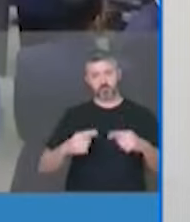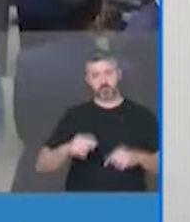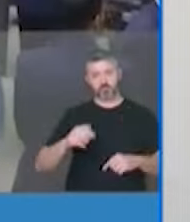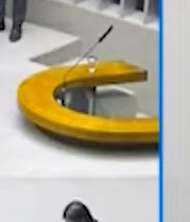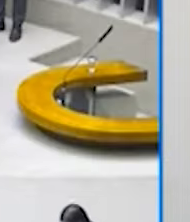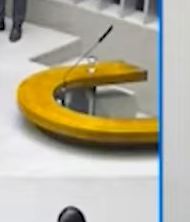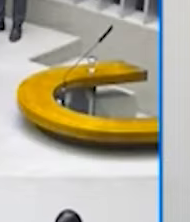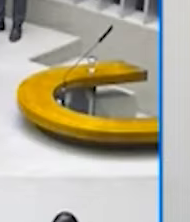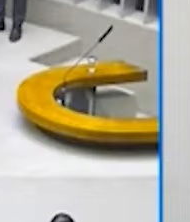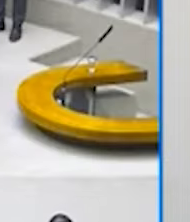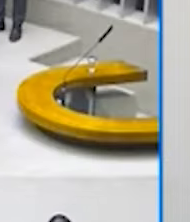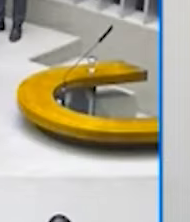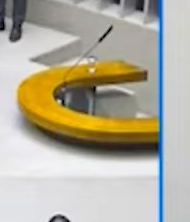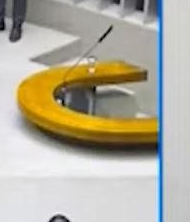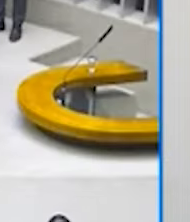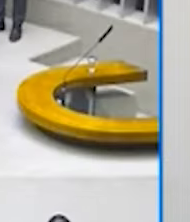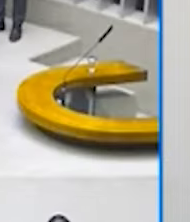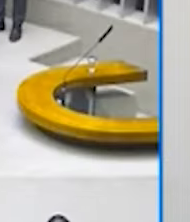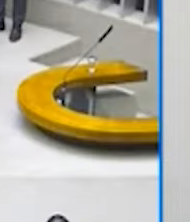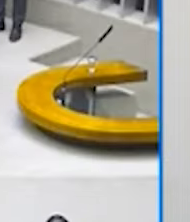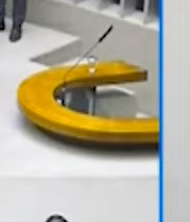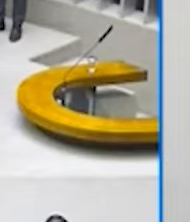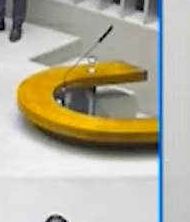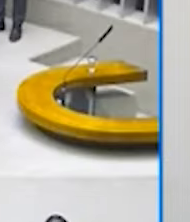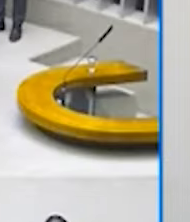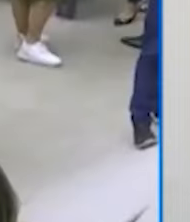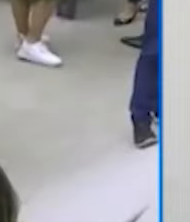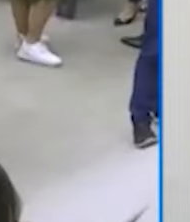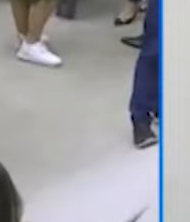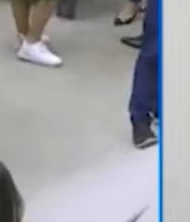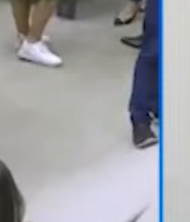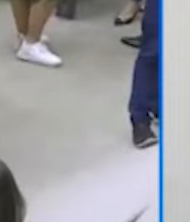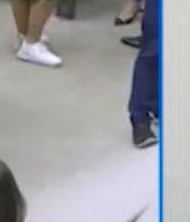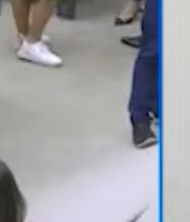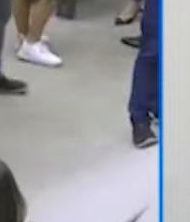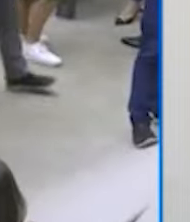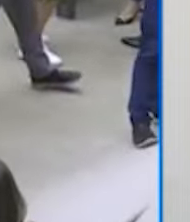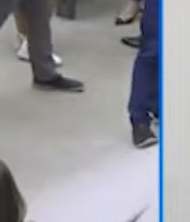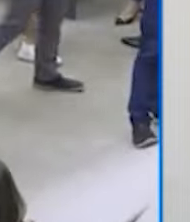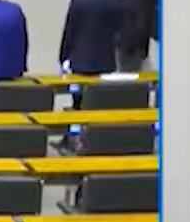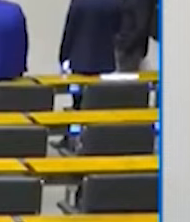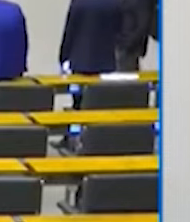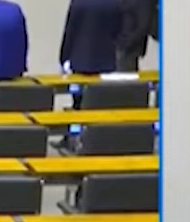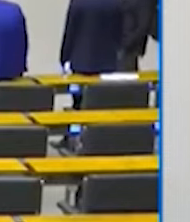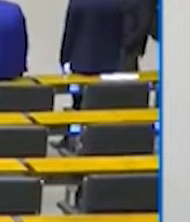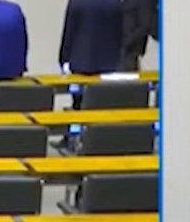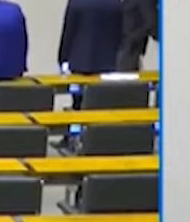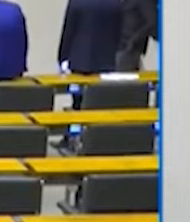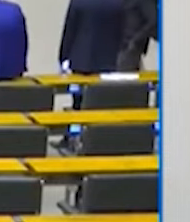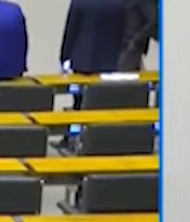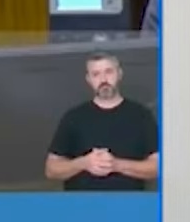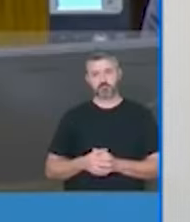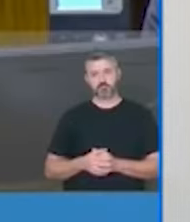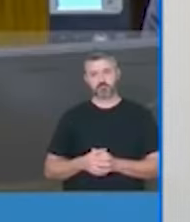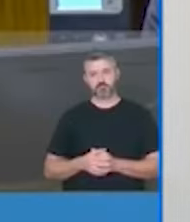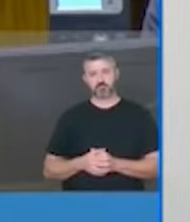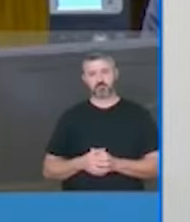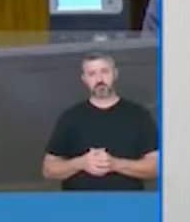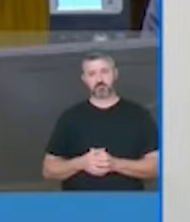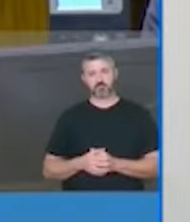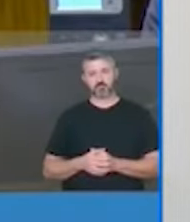nosso ver, também tem um vício formal, né, porque ele não foi submetido na sua tramitação, não houve